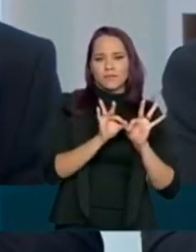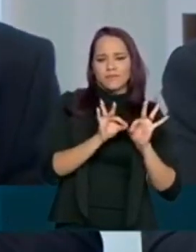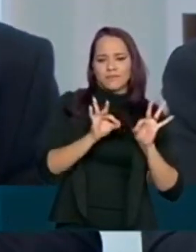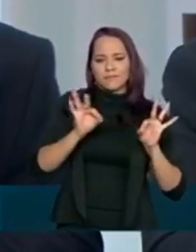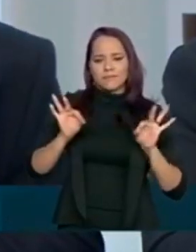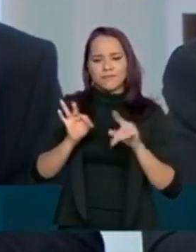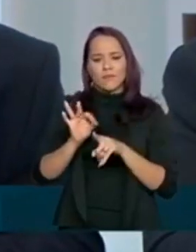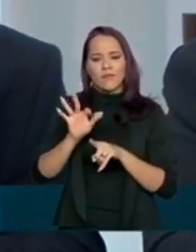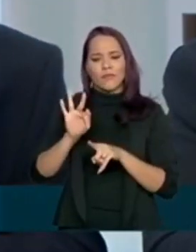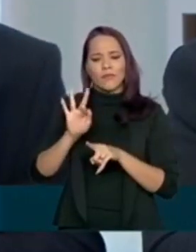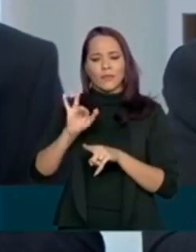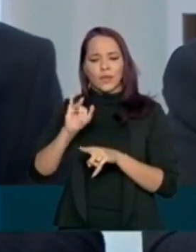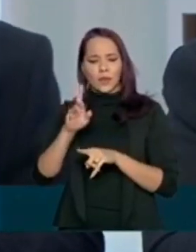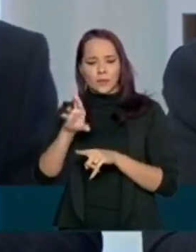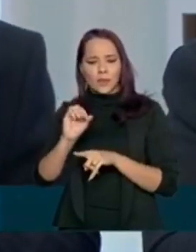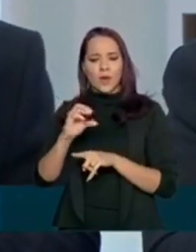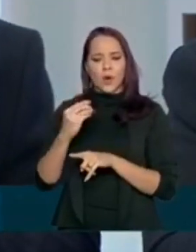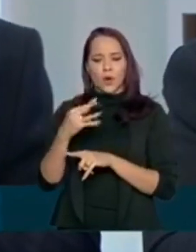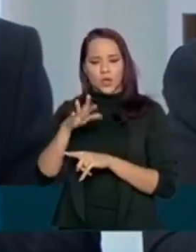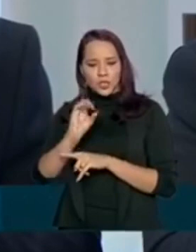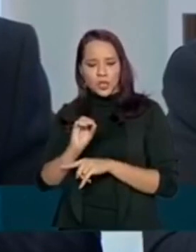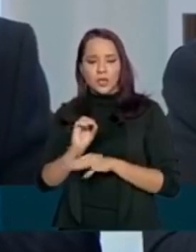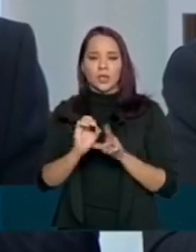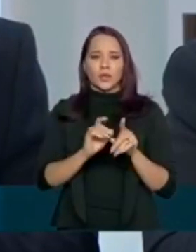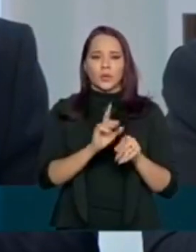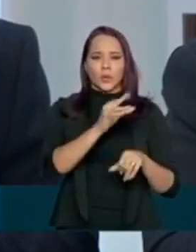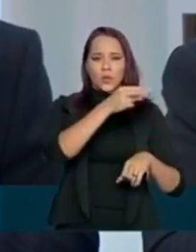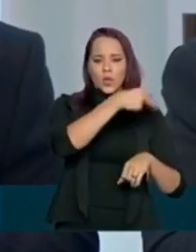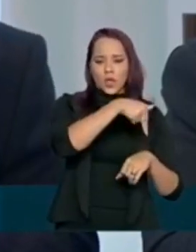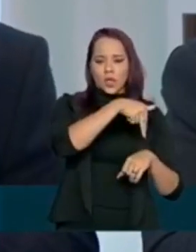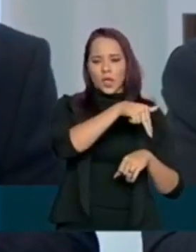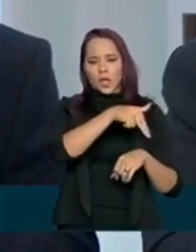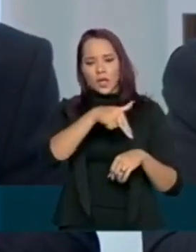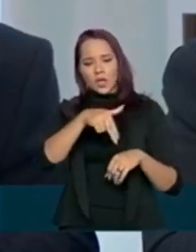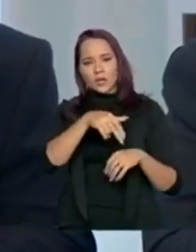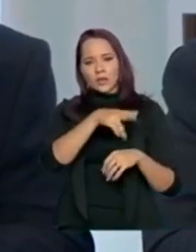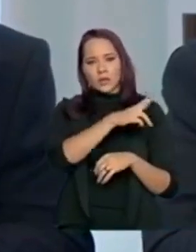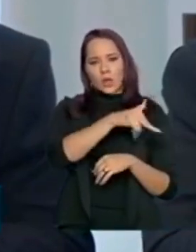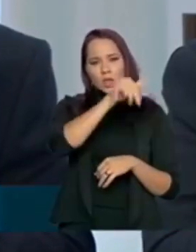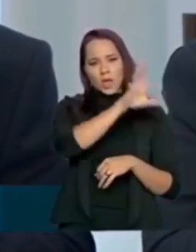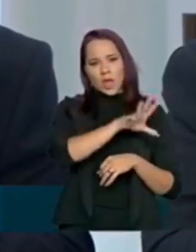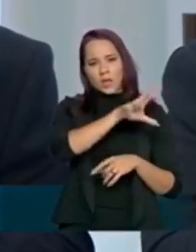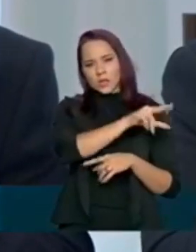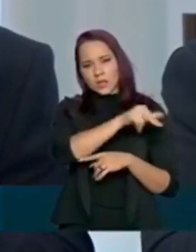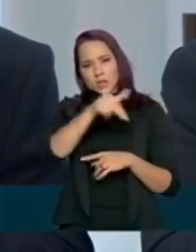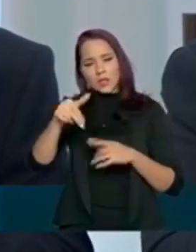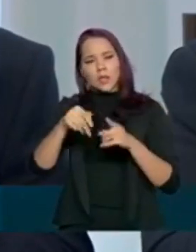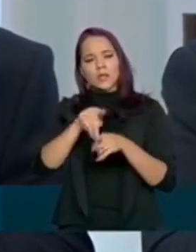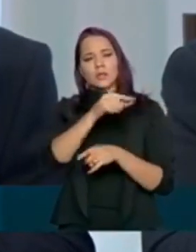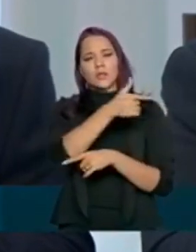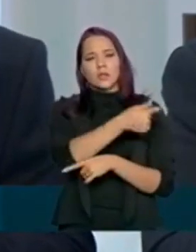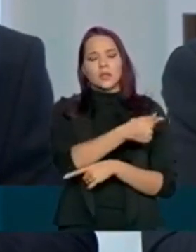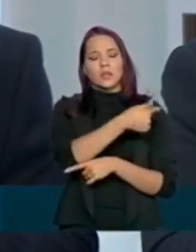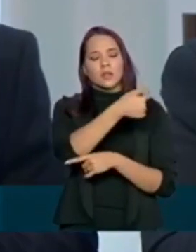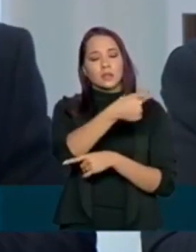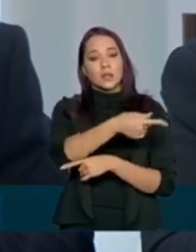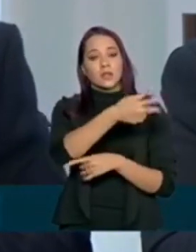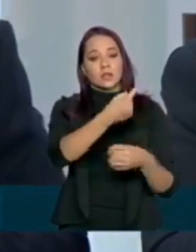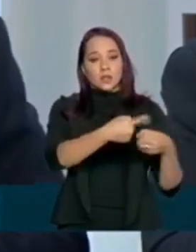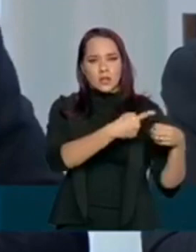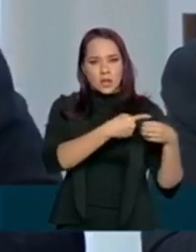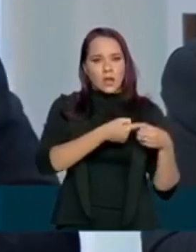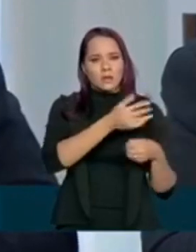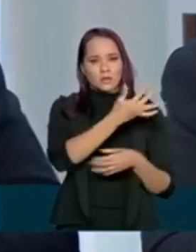no na região nordeste da região norte e centro-oeste então na região nordeste nordeste são 77 cidades